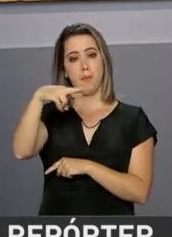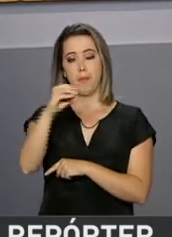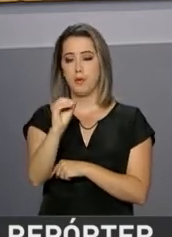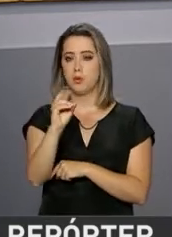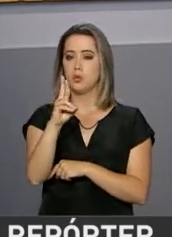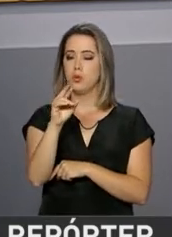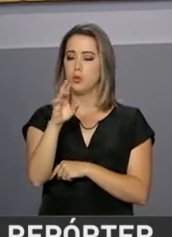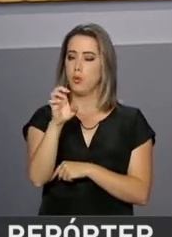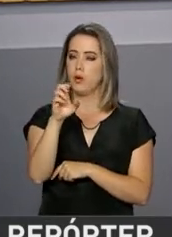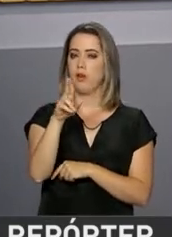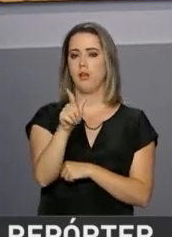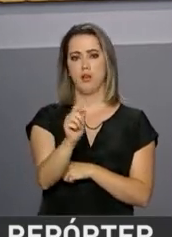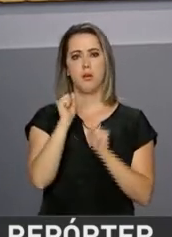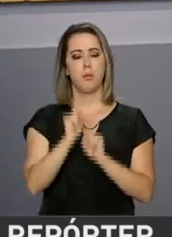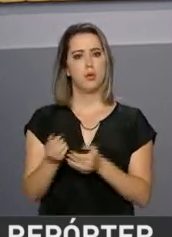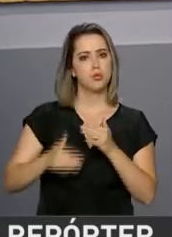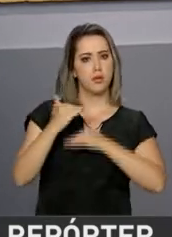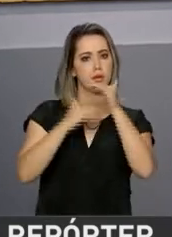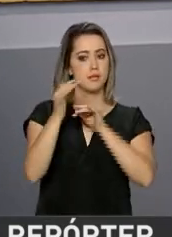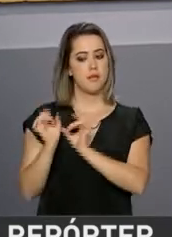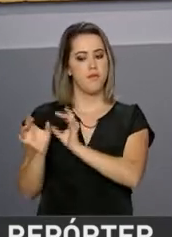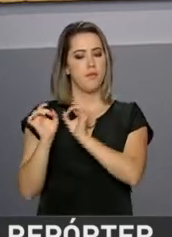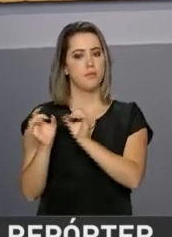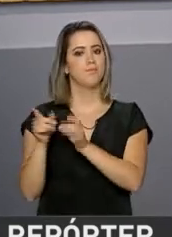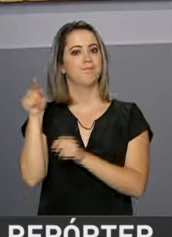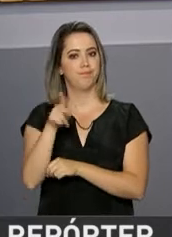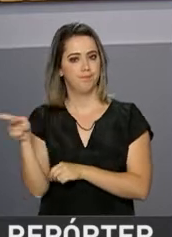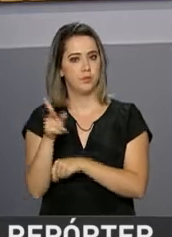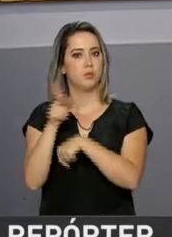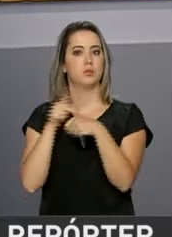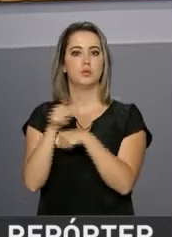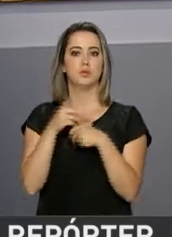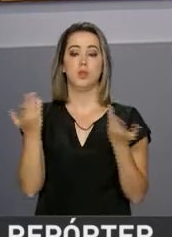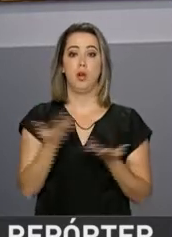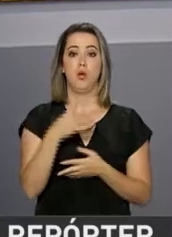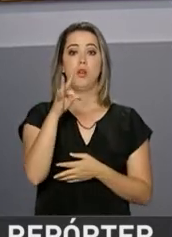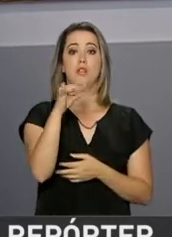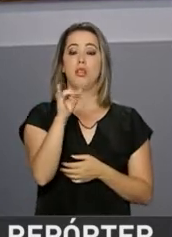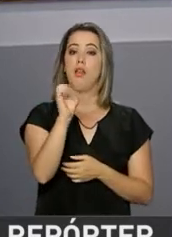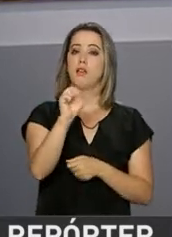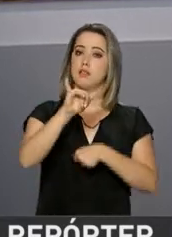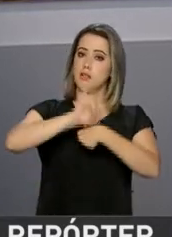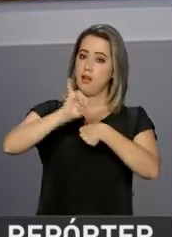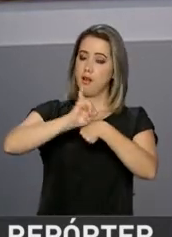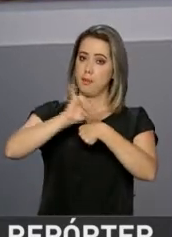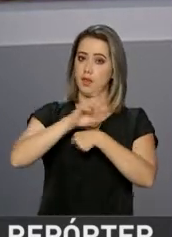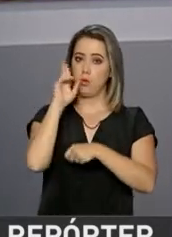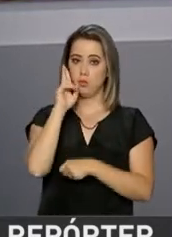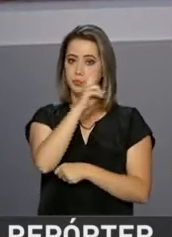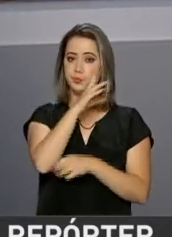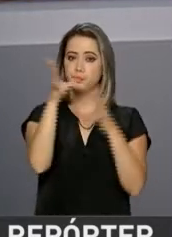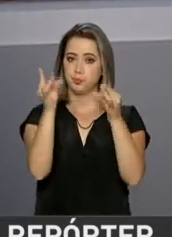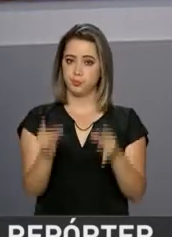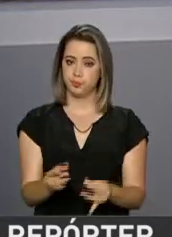crescimento e diversificação das exportações brasileiras a reposta estadias está em moscou e tem mais detalhes dessa